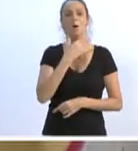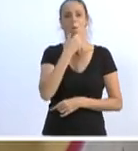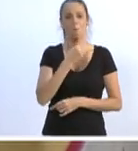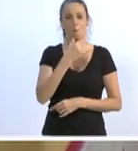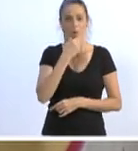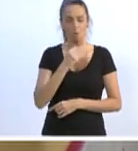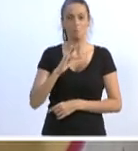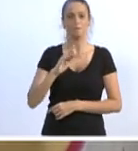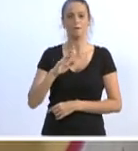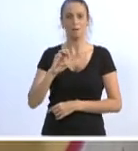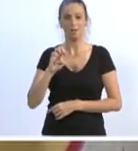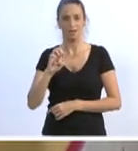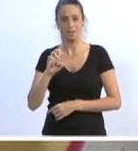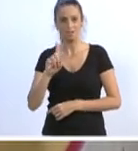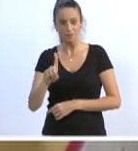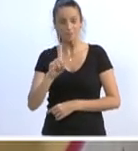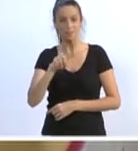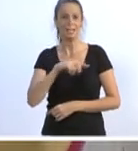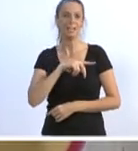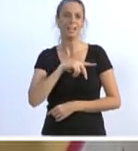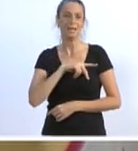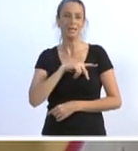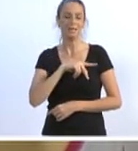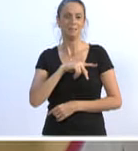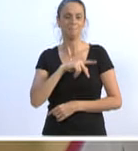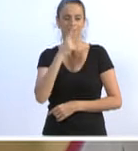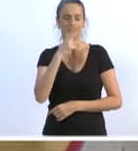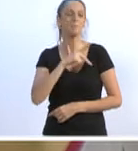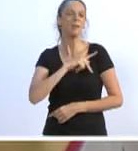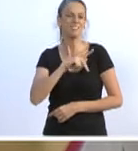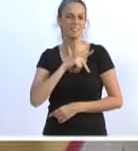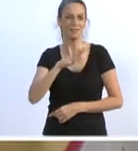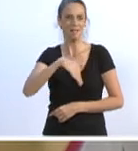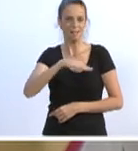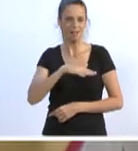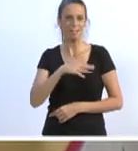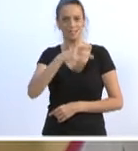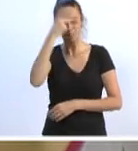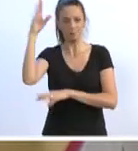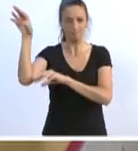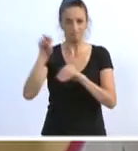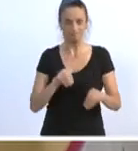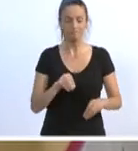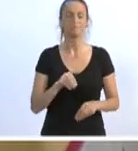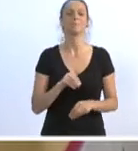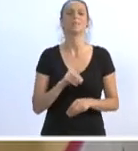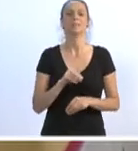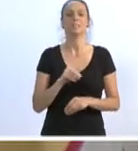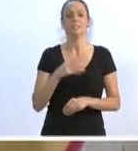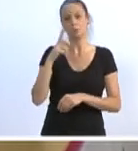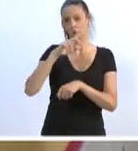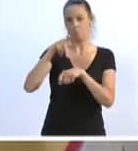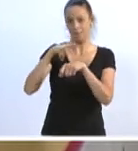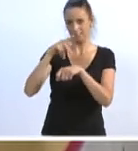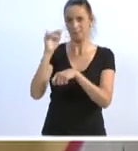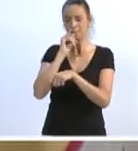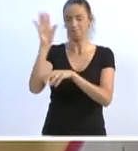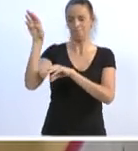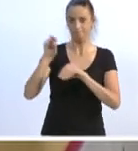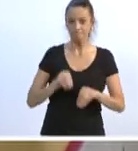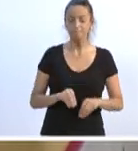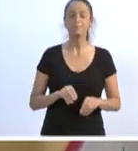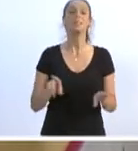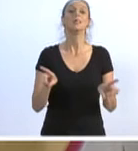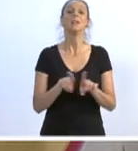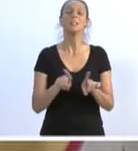parabenizar a todos os imigrantes italianos aqui da cidade de blumenau e por último eu gostaria de destacar o convite que recebi